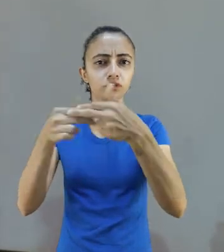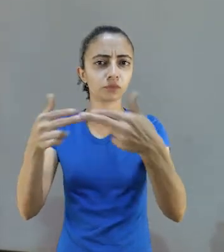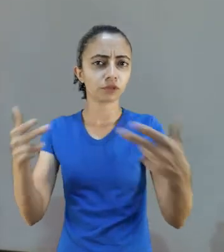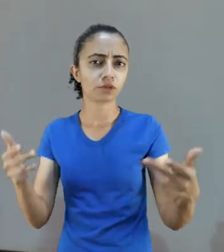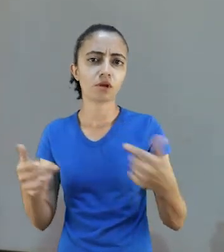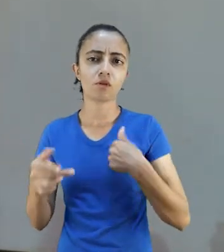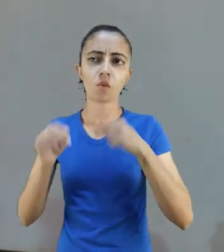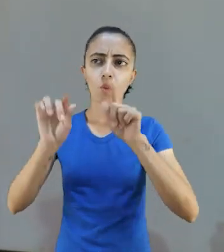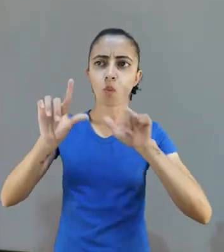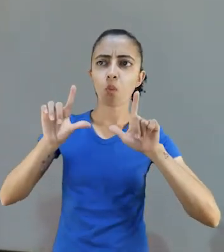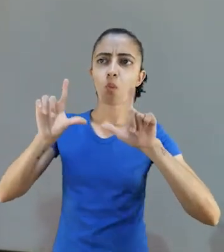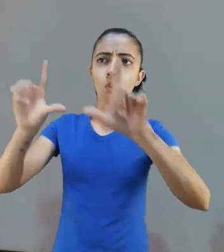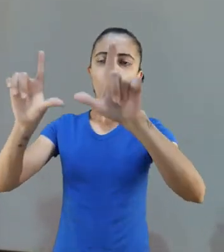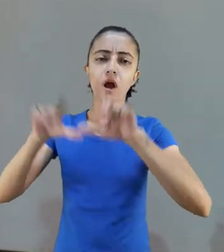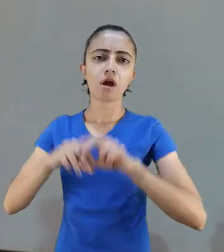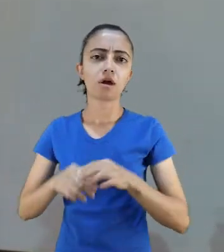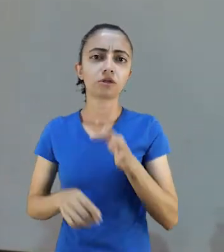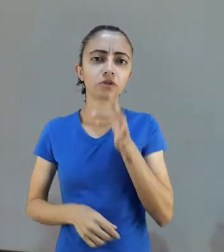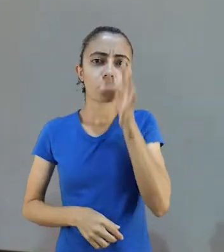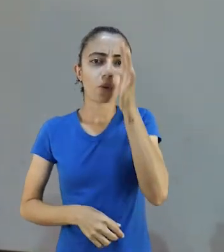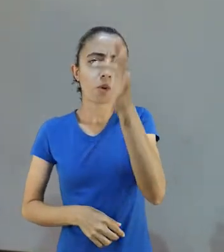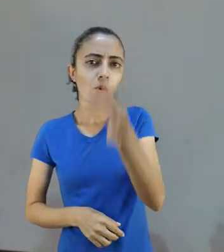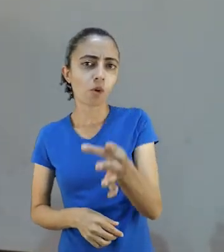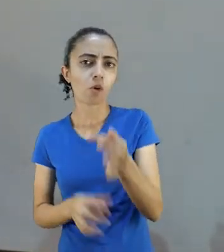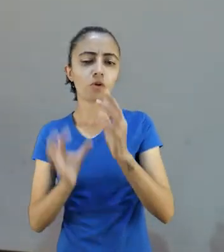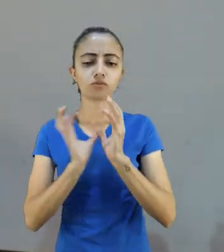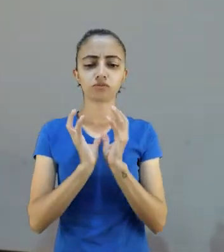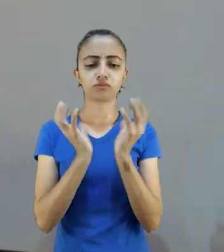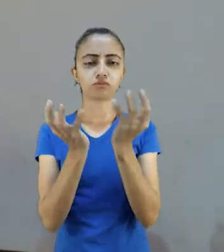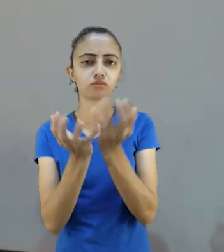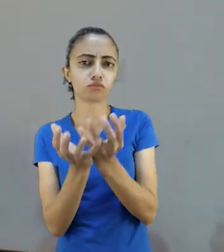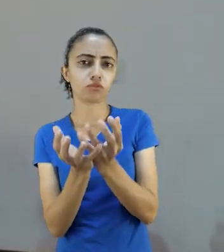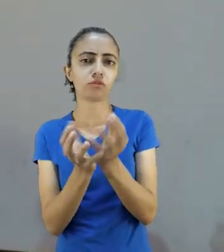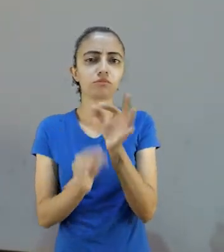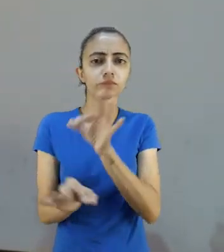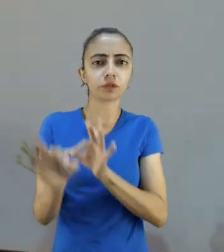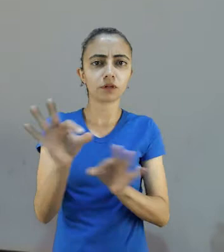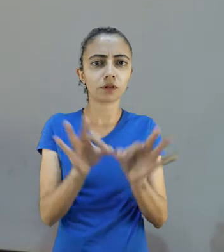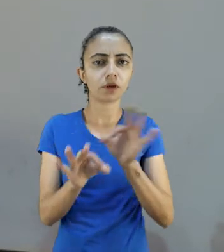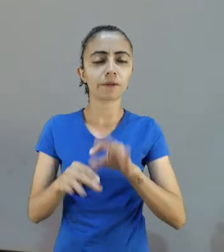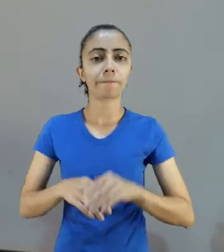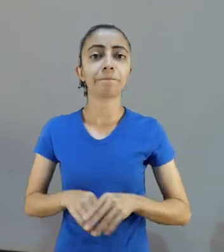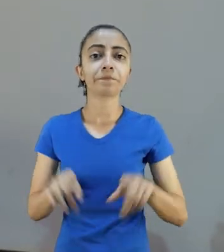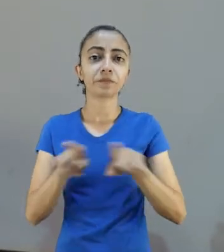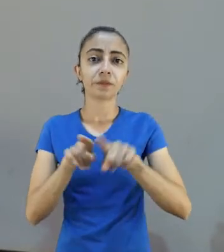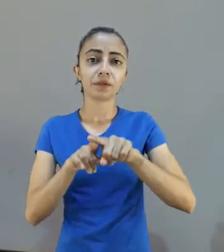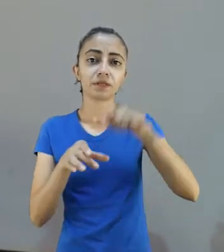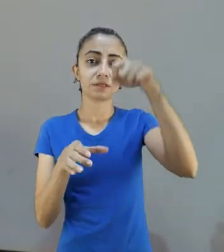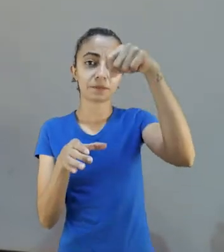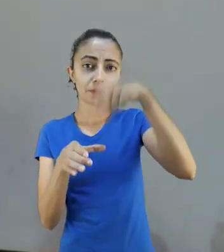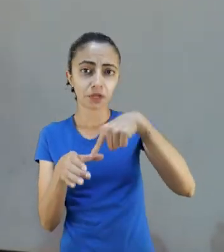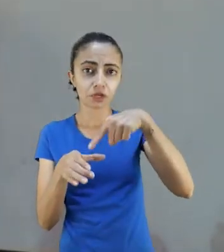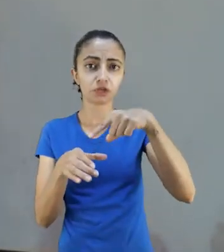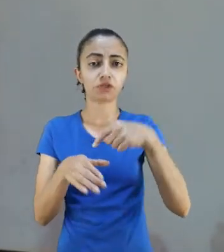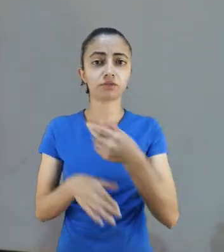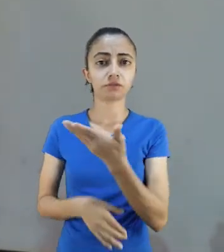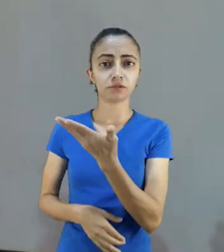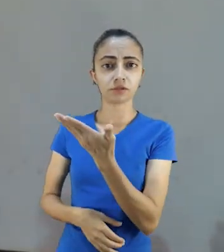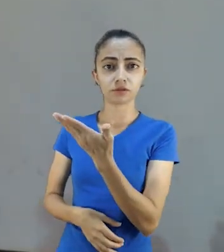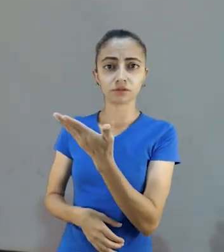rosas que eu trabalho com semente. Inclusive tem até aqui. Deixa eu ver se tá aqui.